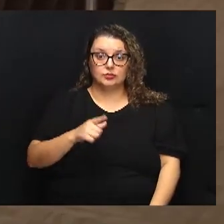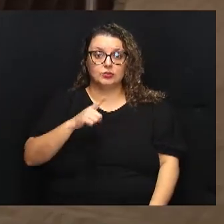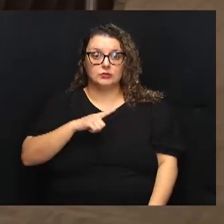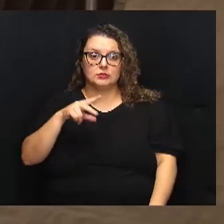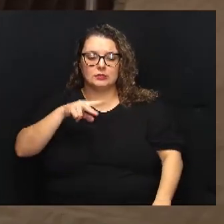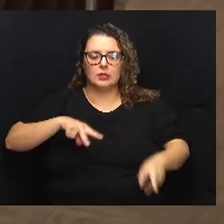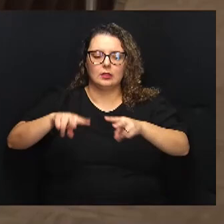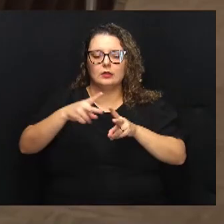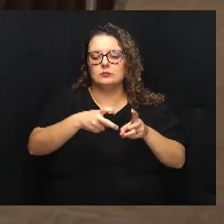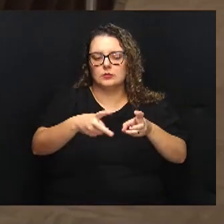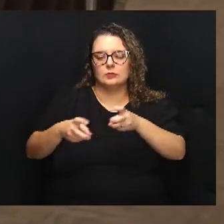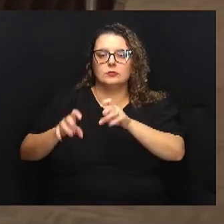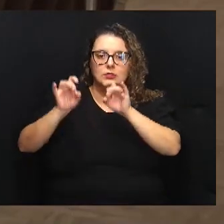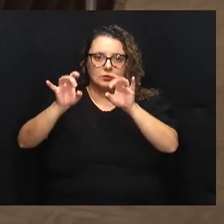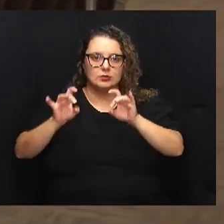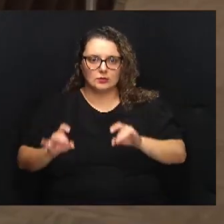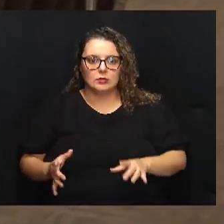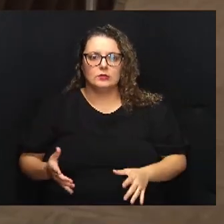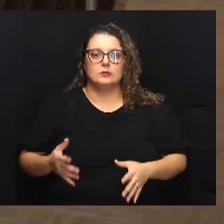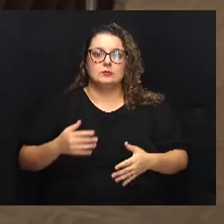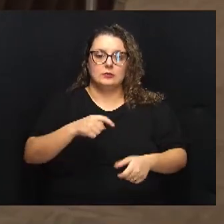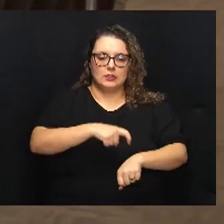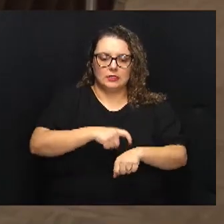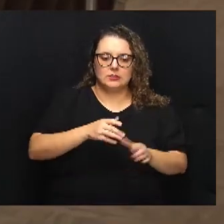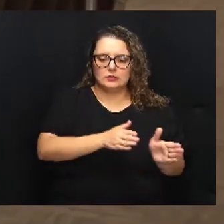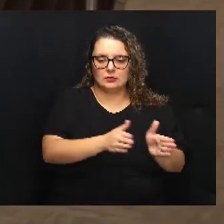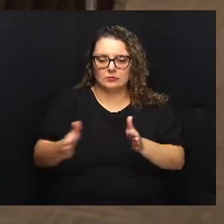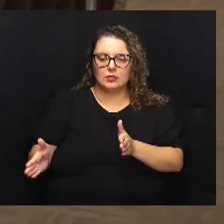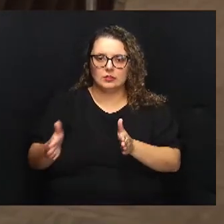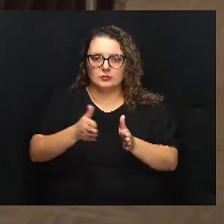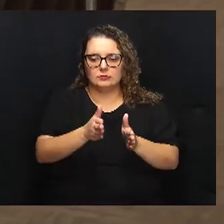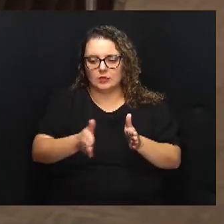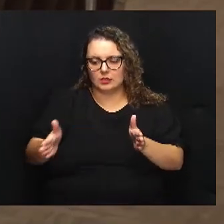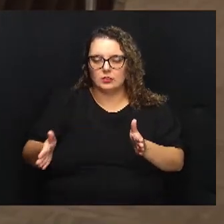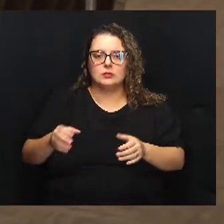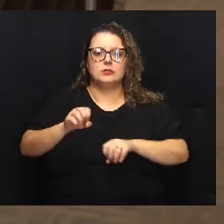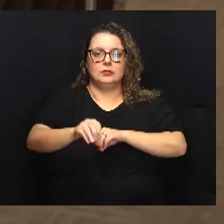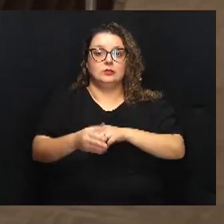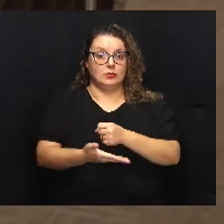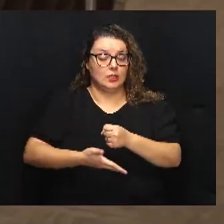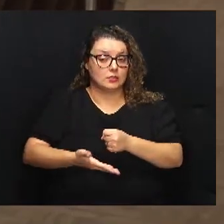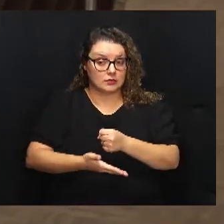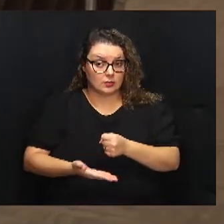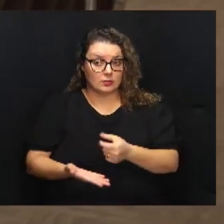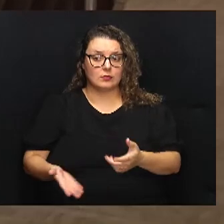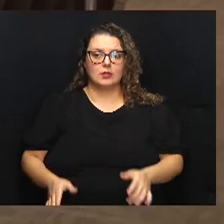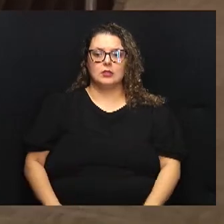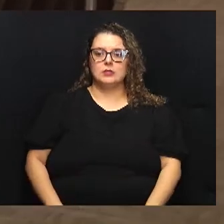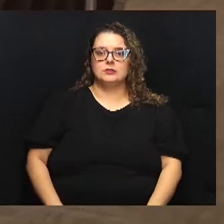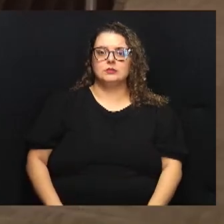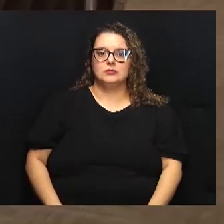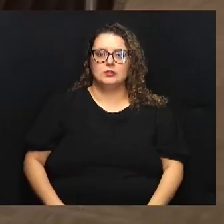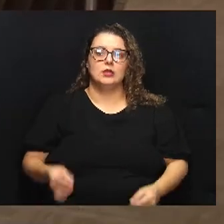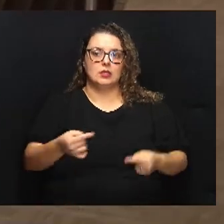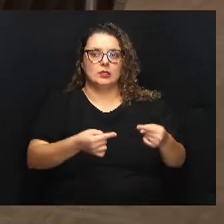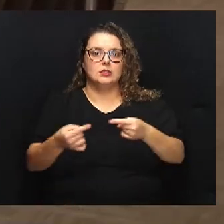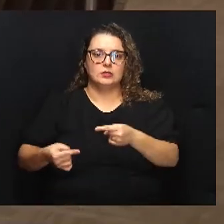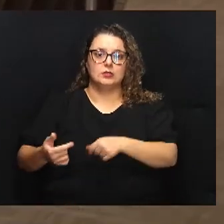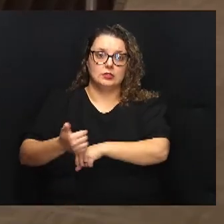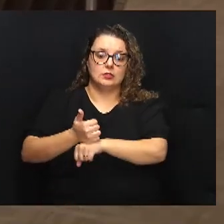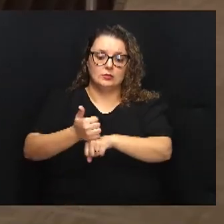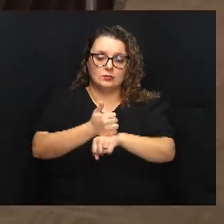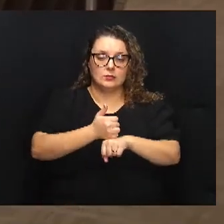olhar especializado para essa etapa, também especializada da educação básica, e discutimos as carreiras.